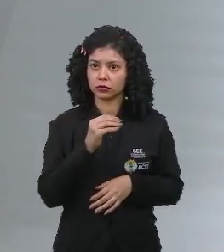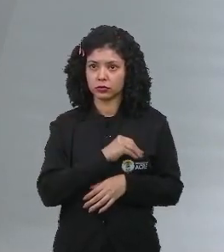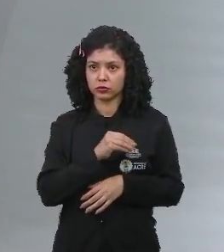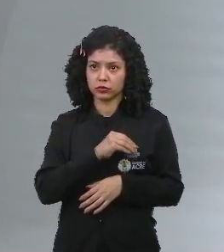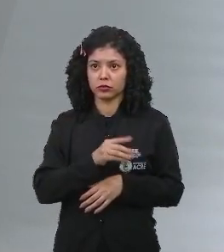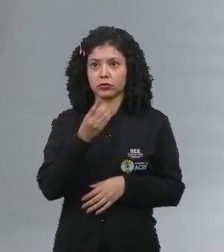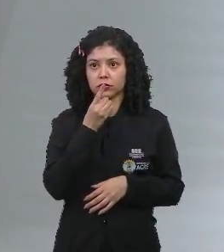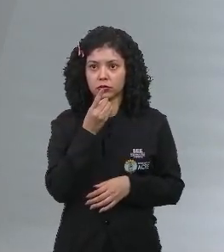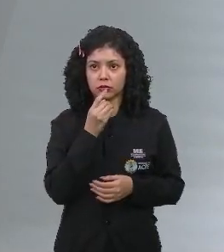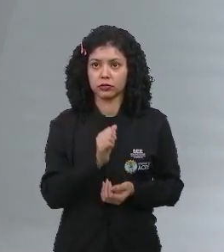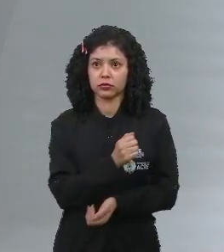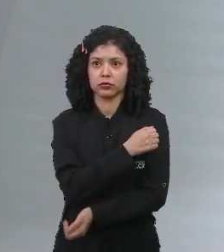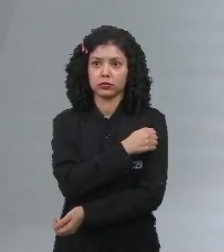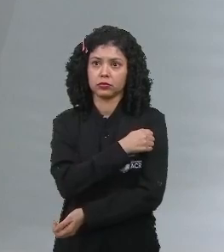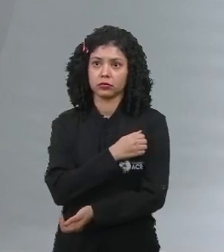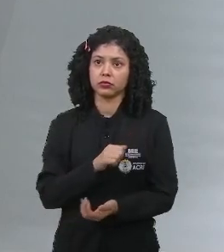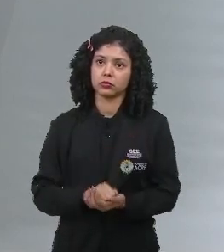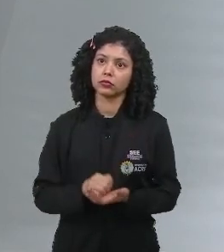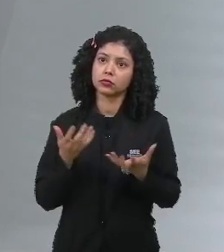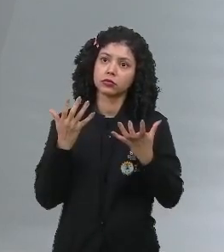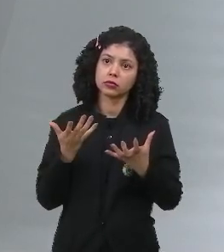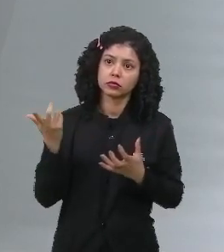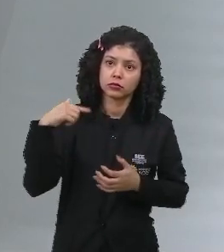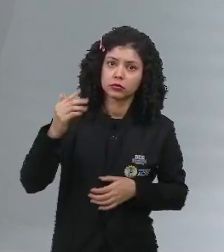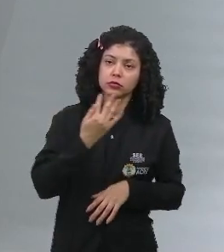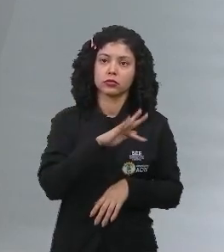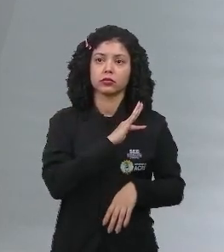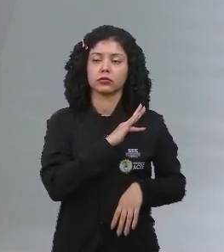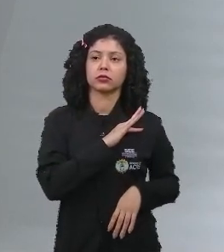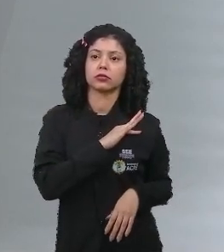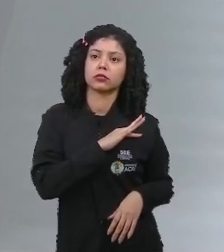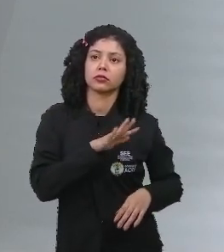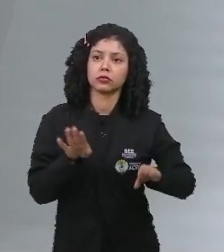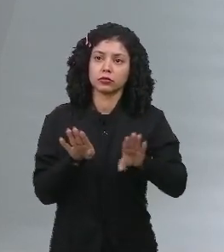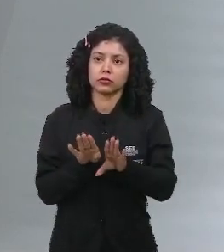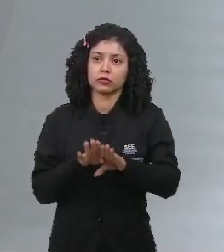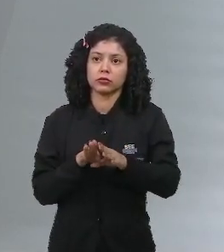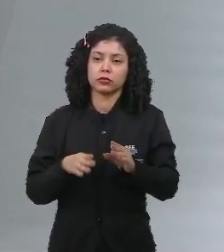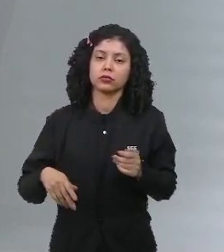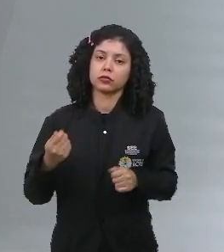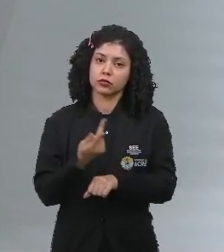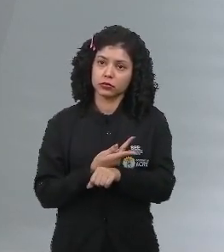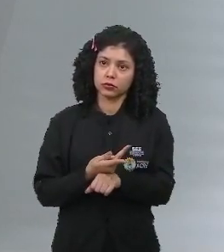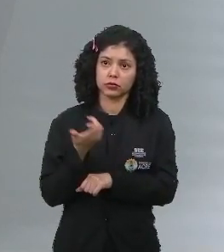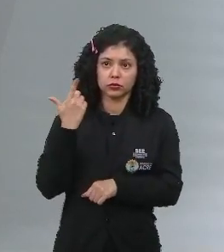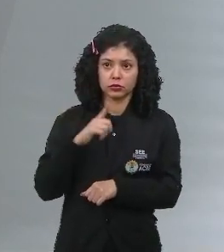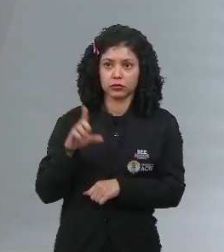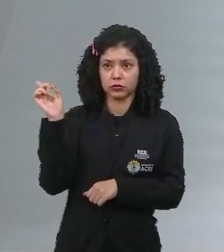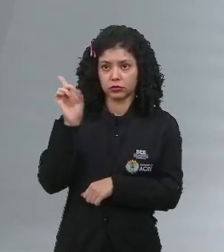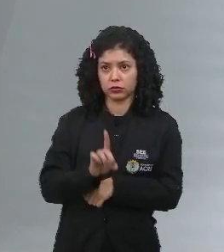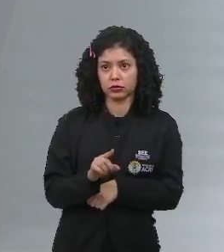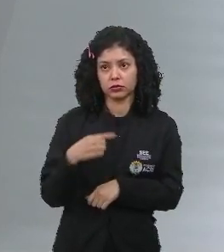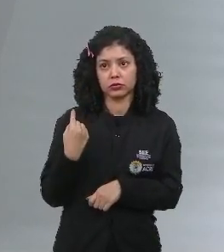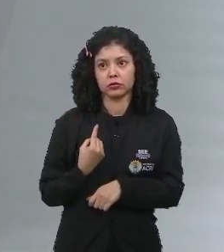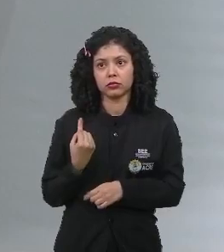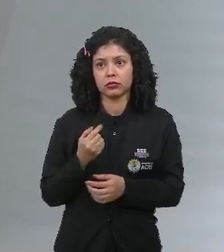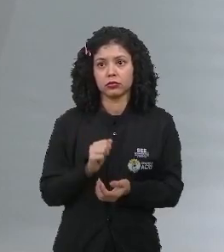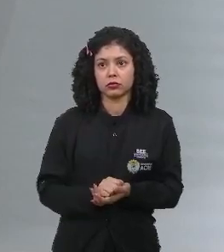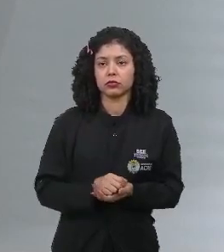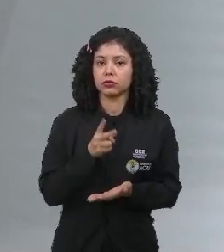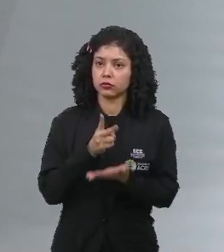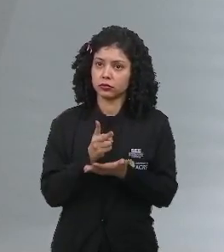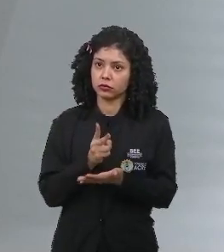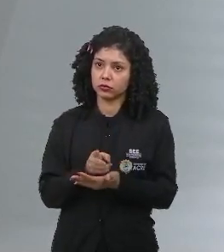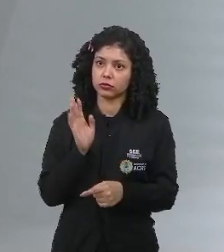manutenção o aluno recebe aula porque ele quer ir paraa faculdade então eu procuro garantir os meus direitos individuais e ao